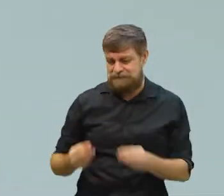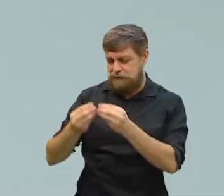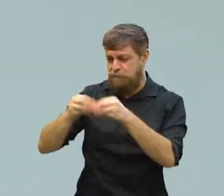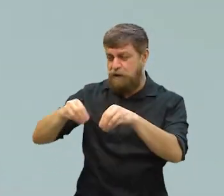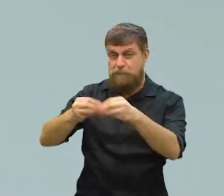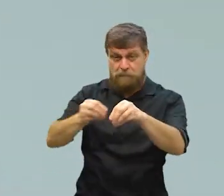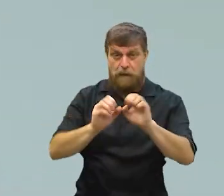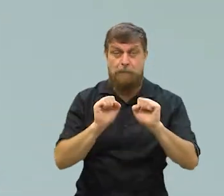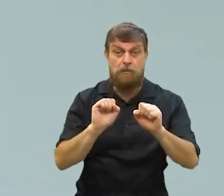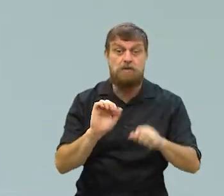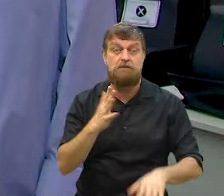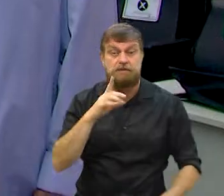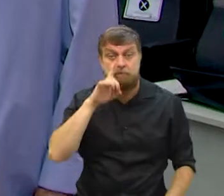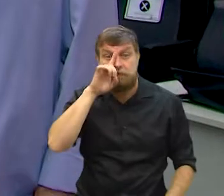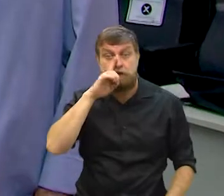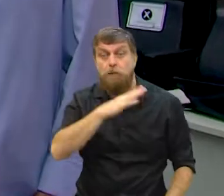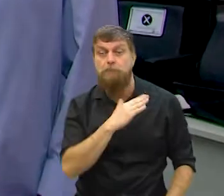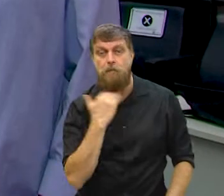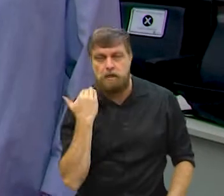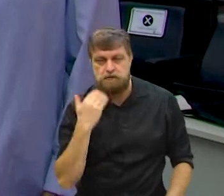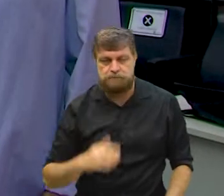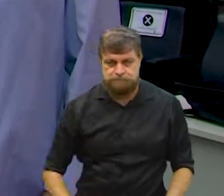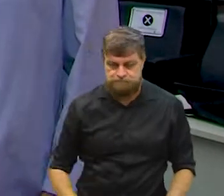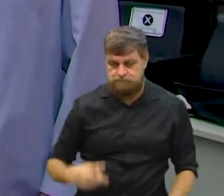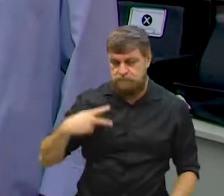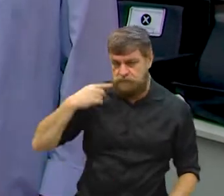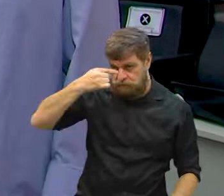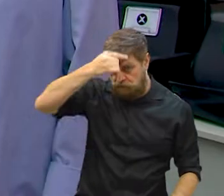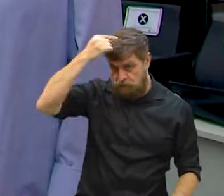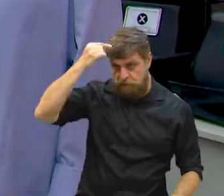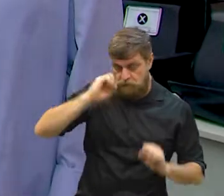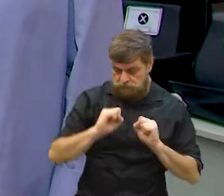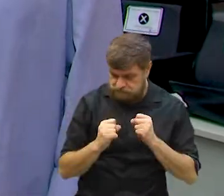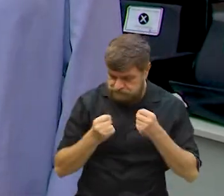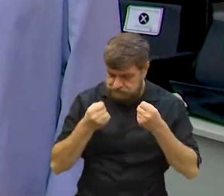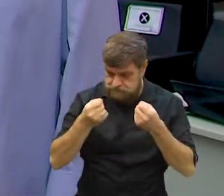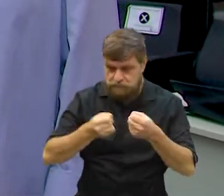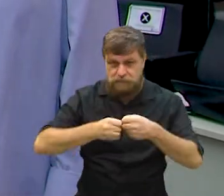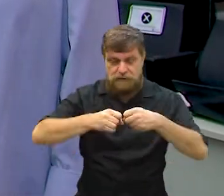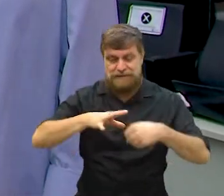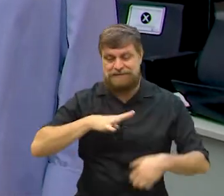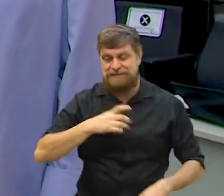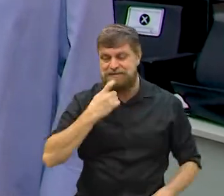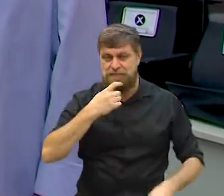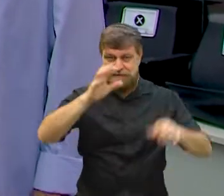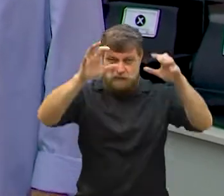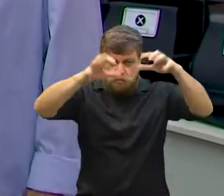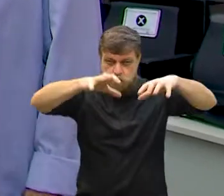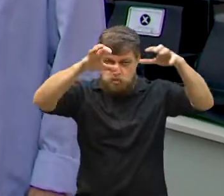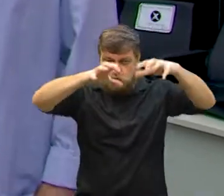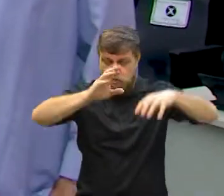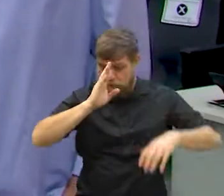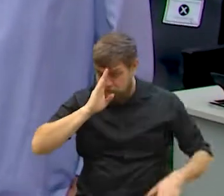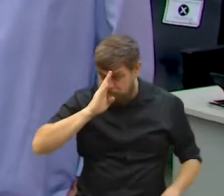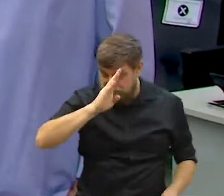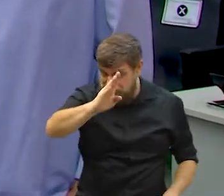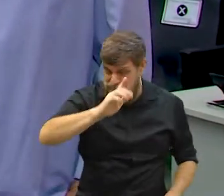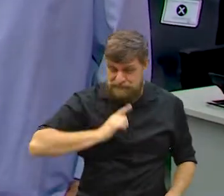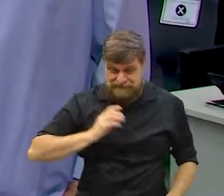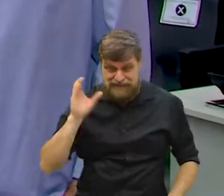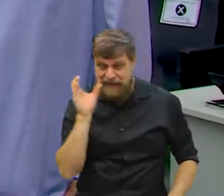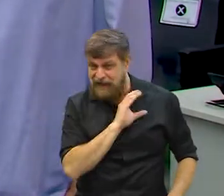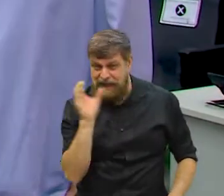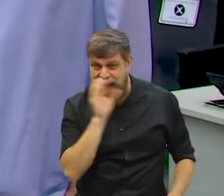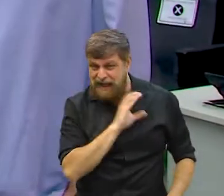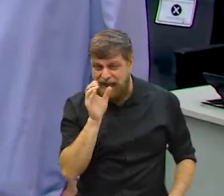prejuízos e até morre o vereador Paulo Gaspar reforça que as chuvas que atingem em Campinas principalmente aquelas em grande